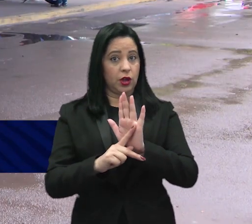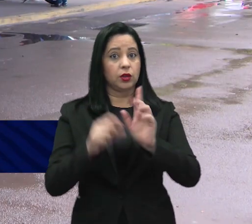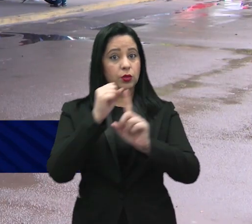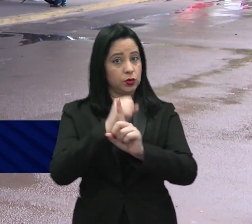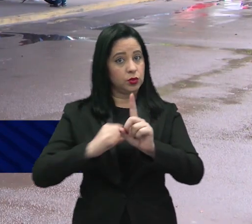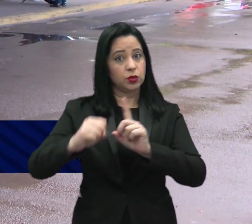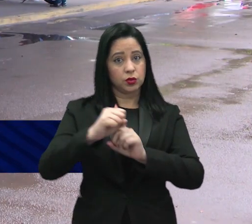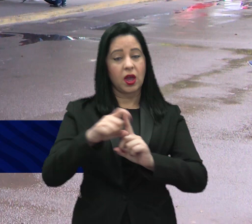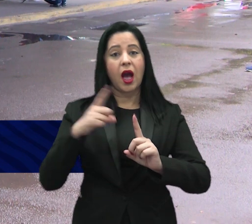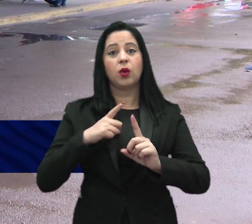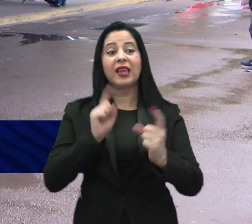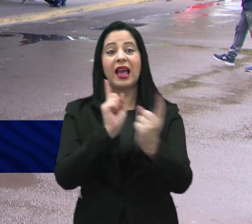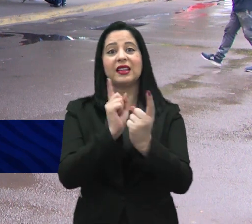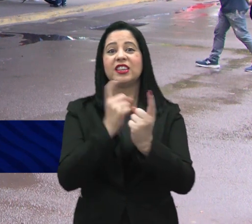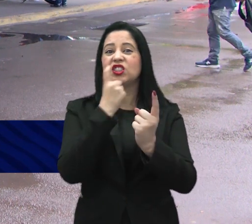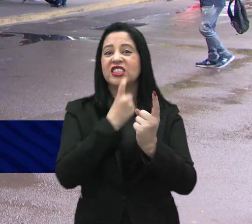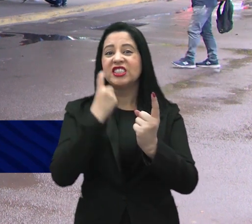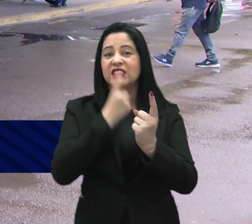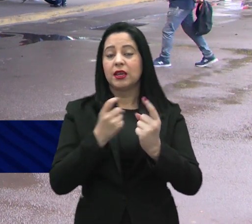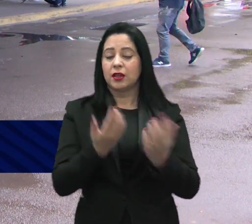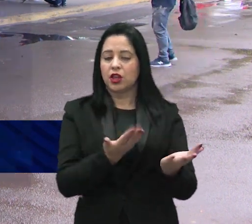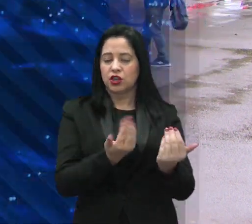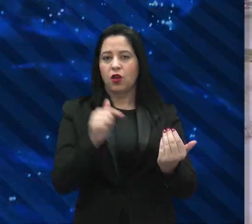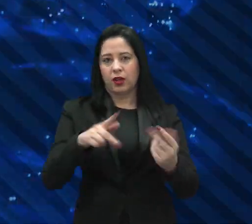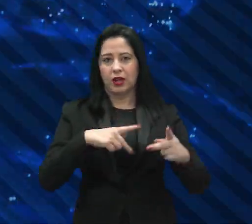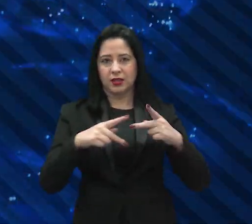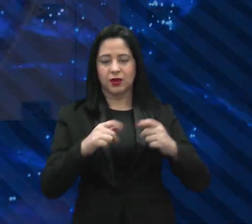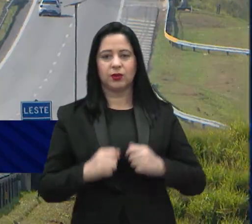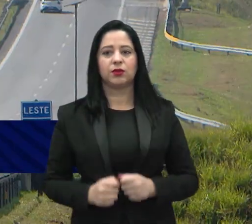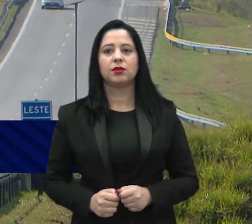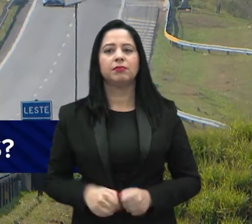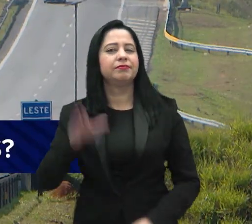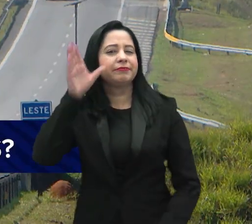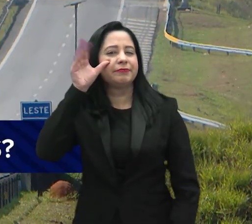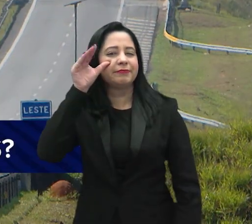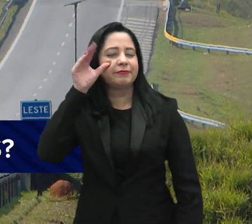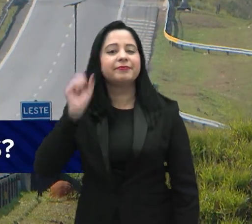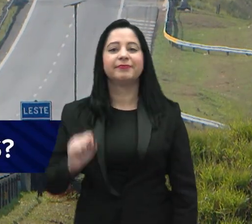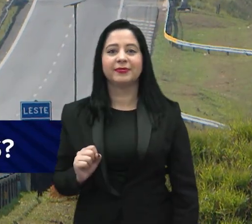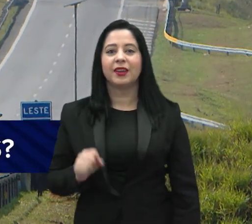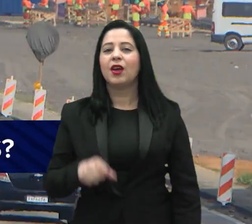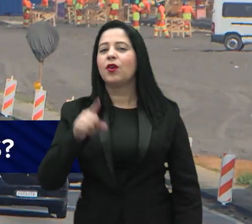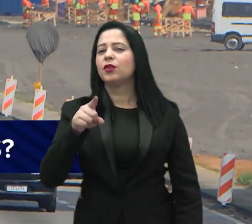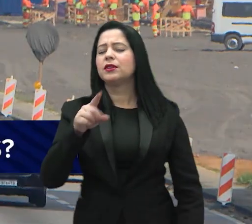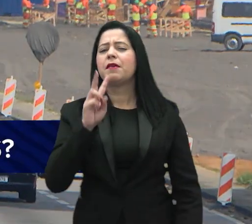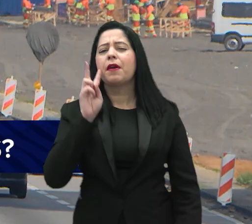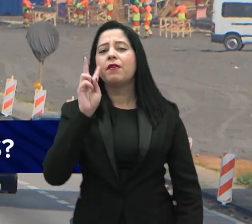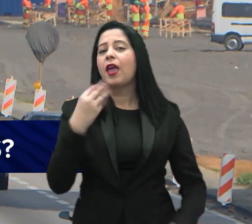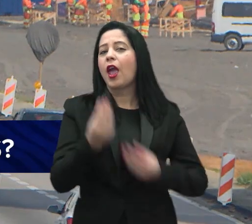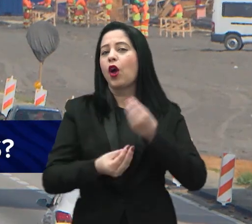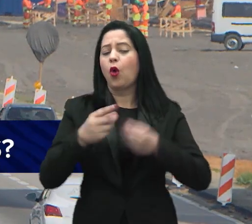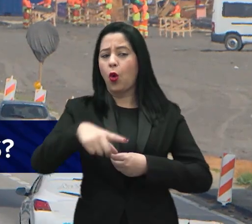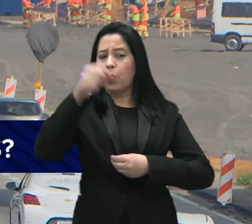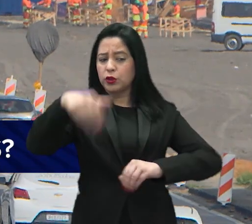realiza atendimento odontológico gratuito para jovens de São José. Curiosidade: veja como são escolhidas as nomenclaturas